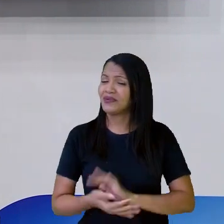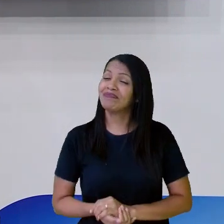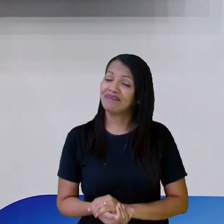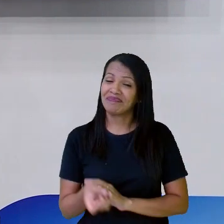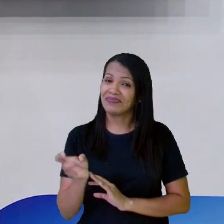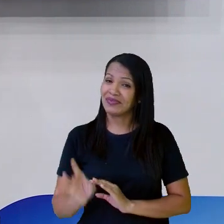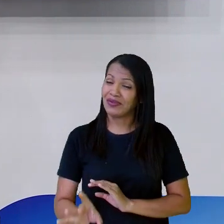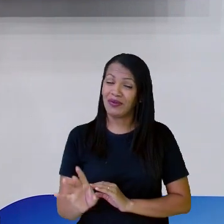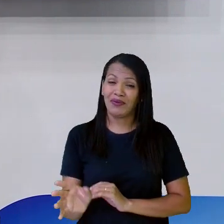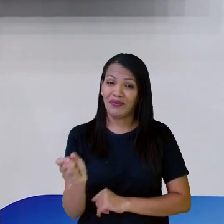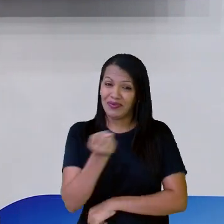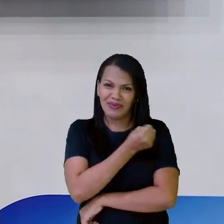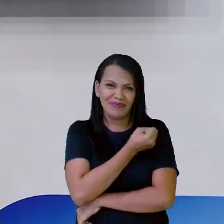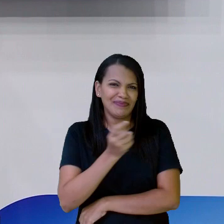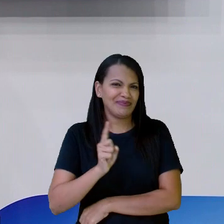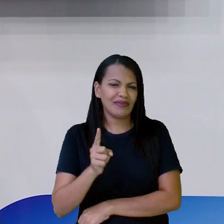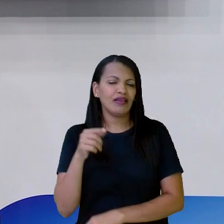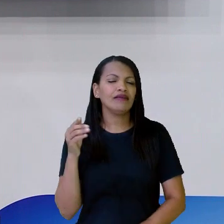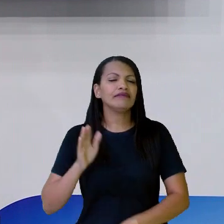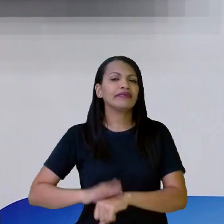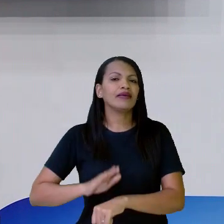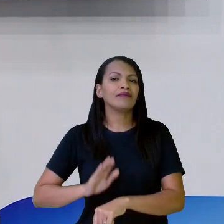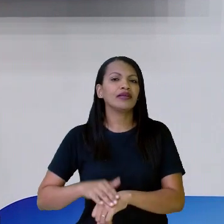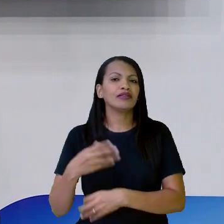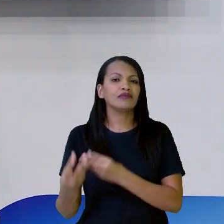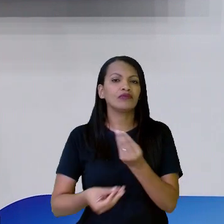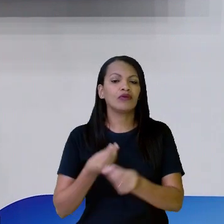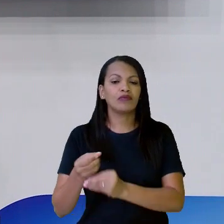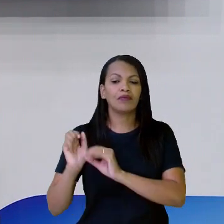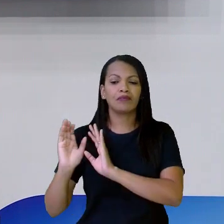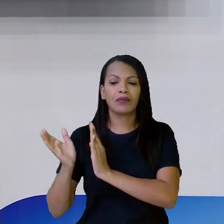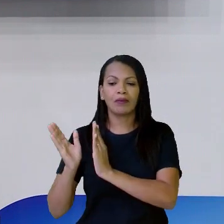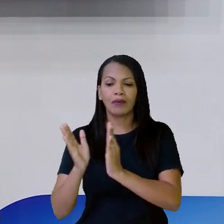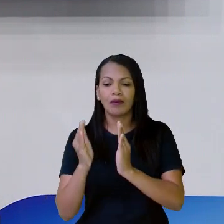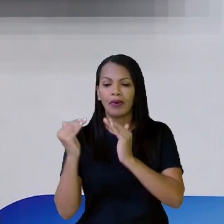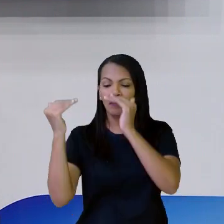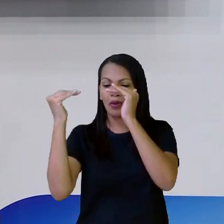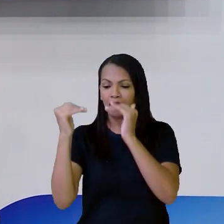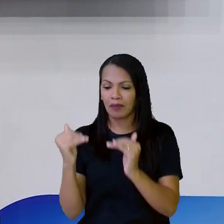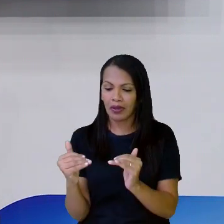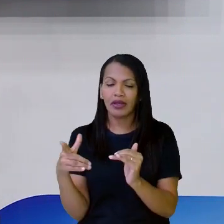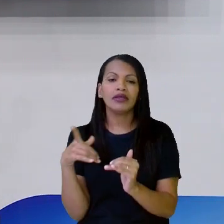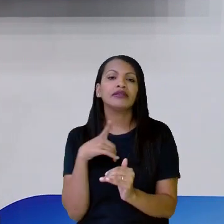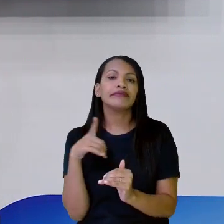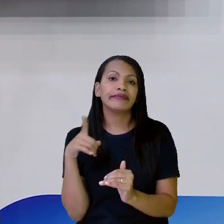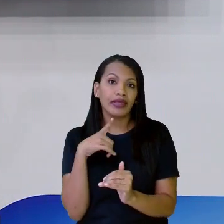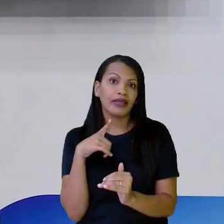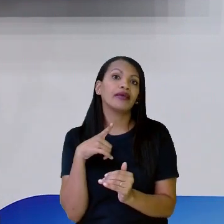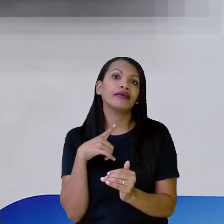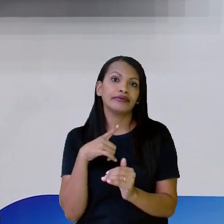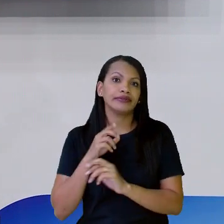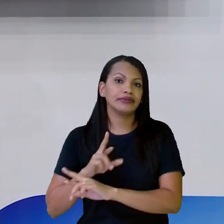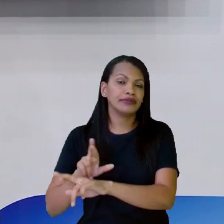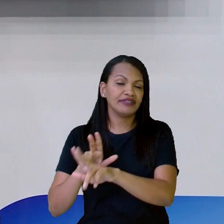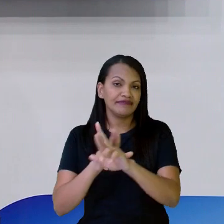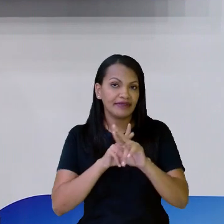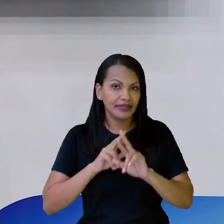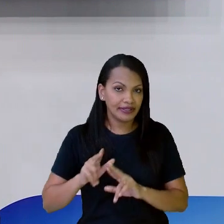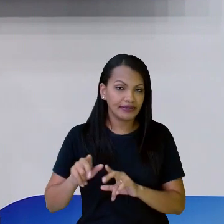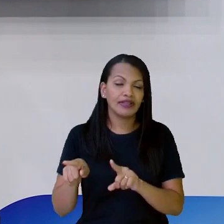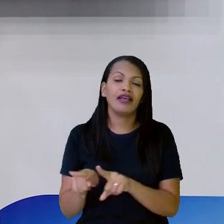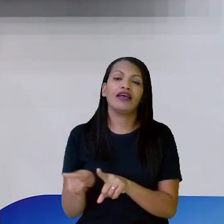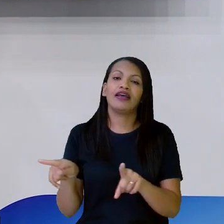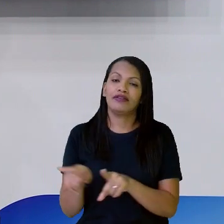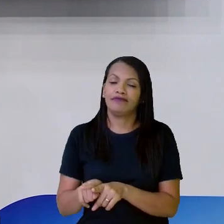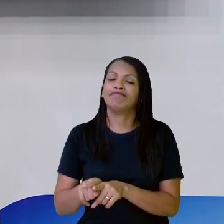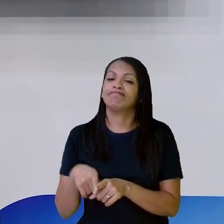Não são só números. Dependendo da posição que ele esteja, ele tem valor diferenciado. E a